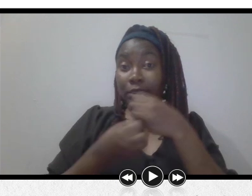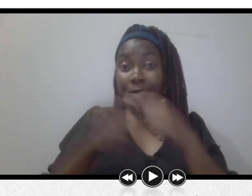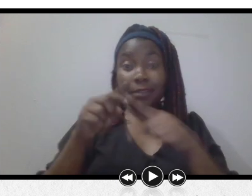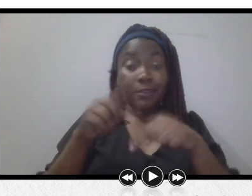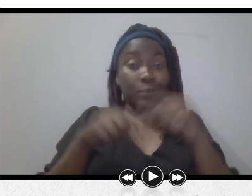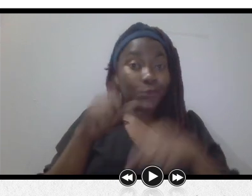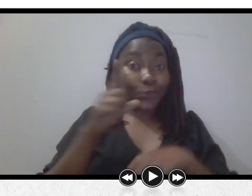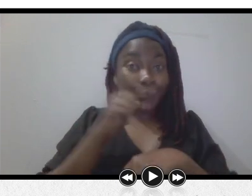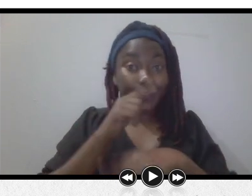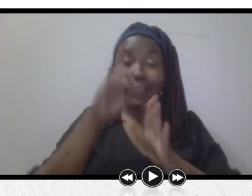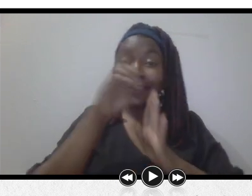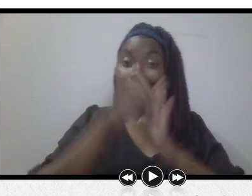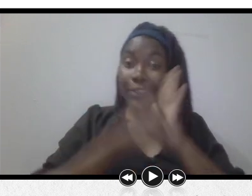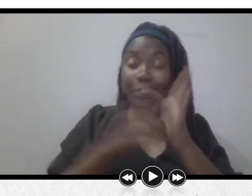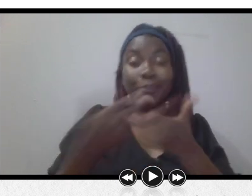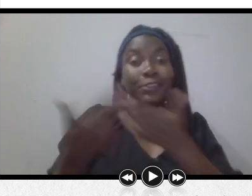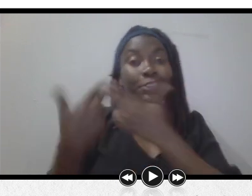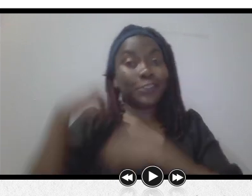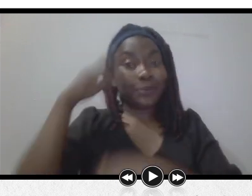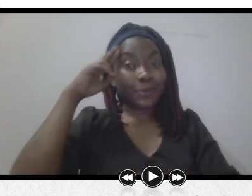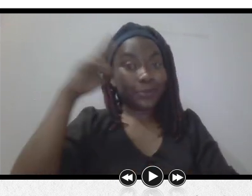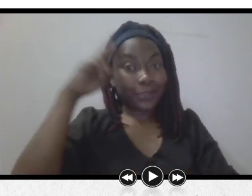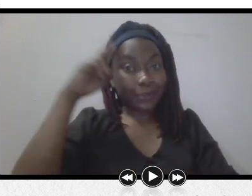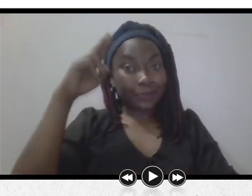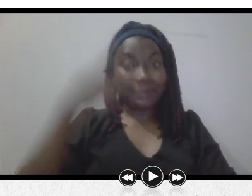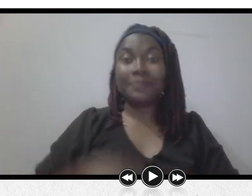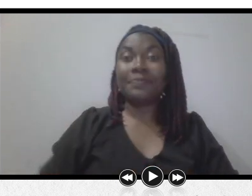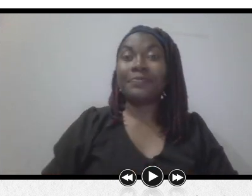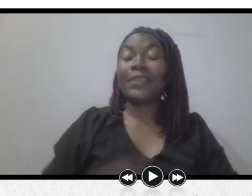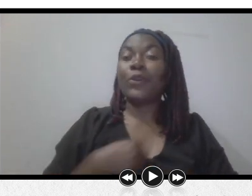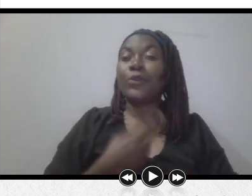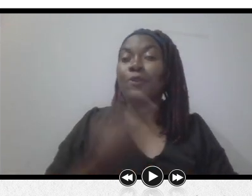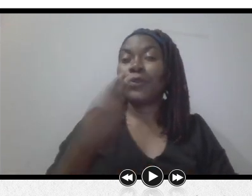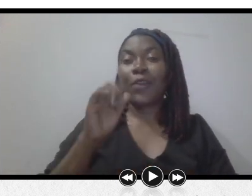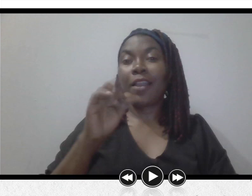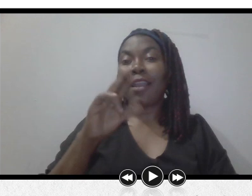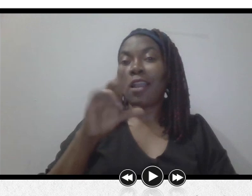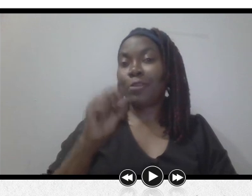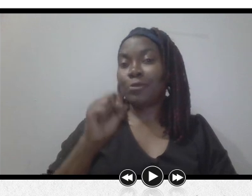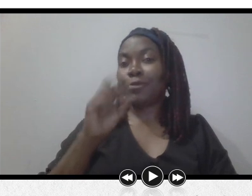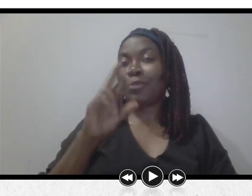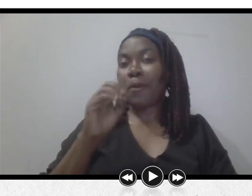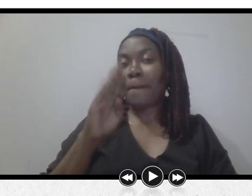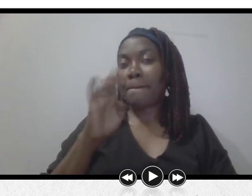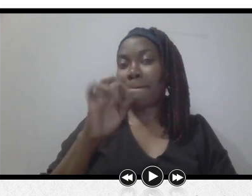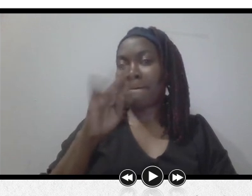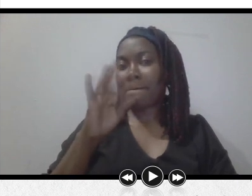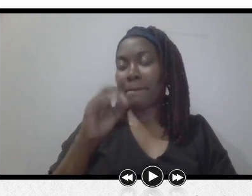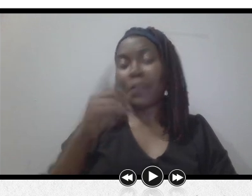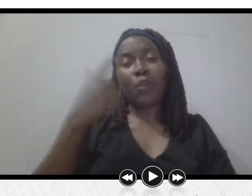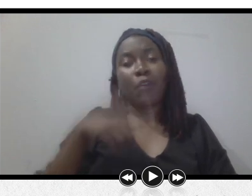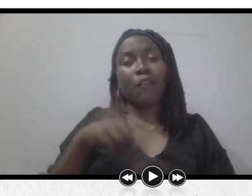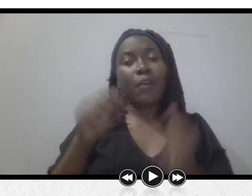Recursos Hídricos, Direitos e Responsabilidades. Eu sou Carlos Roberto de Oliveira e estamos aqui novamente para mais